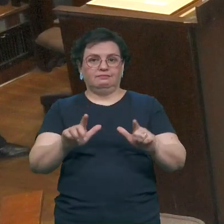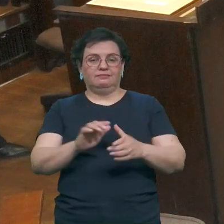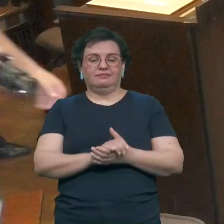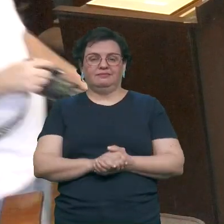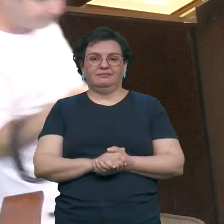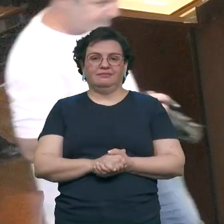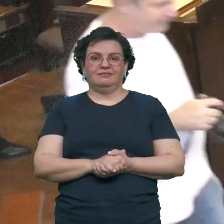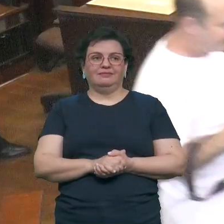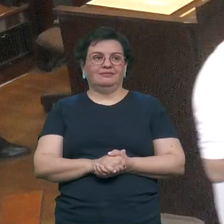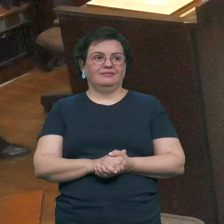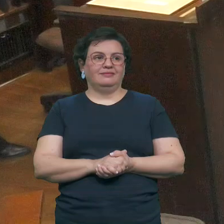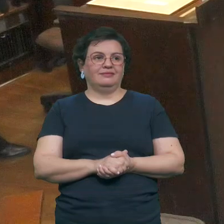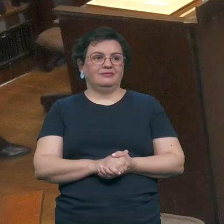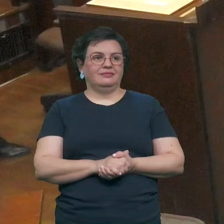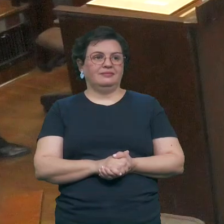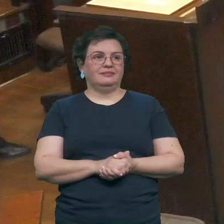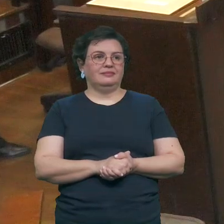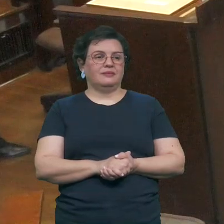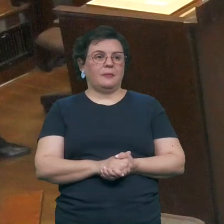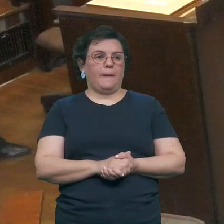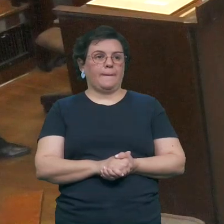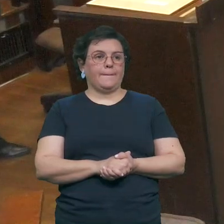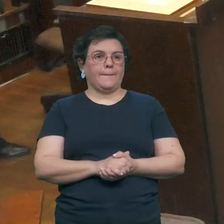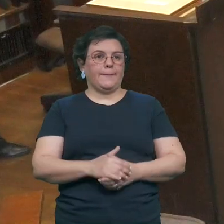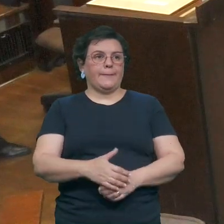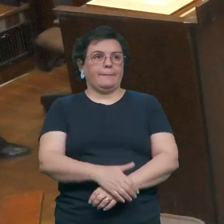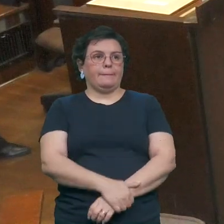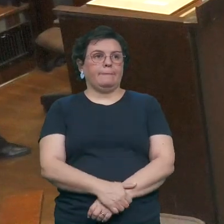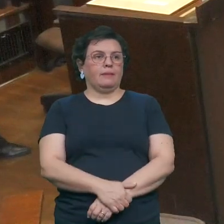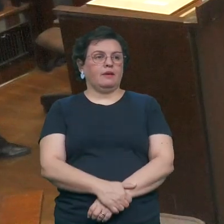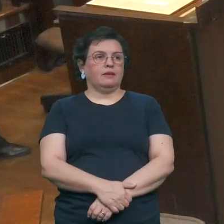senhora Camila Rodrigues da Silva.